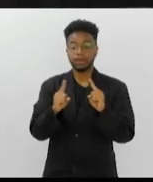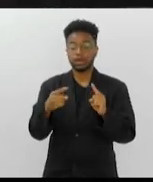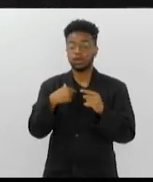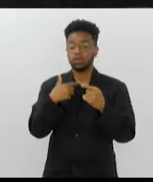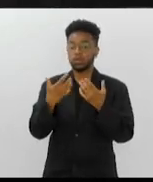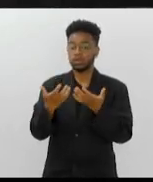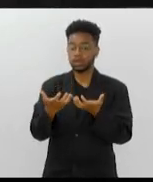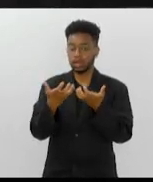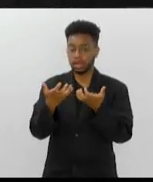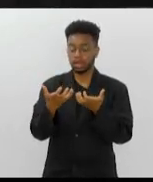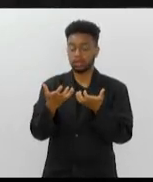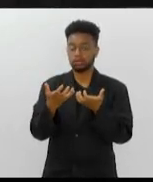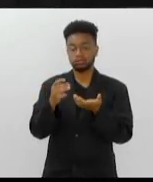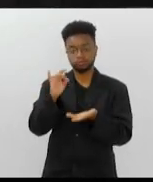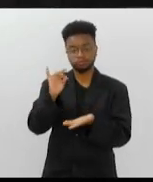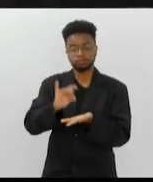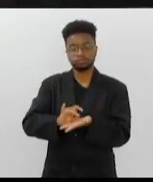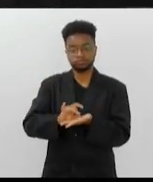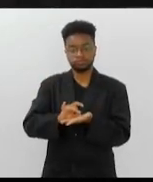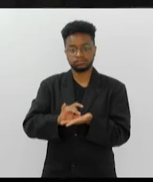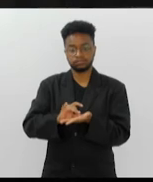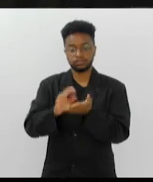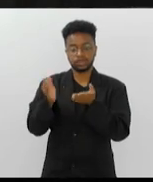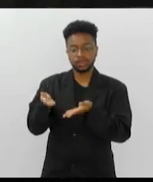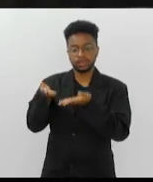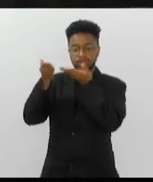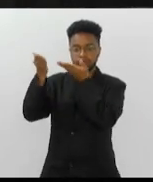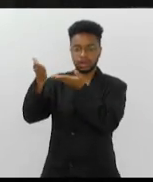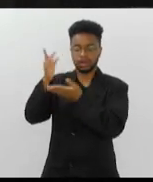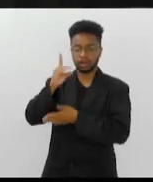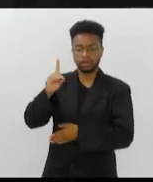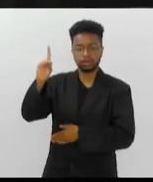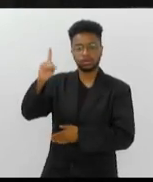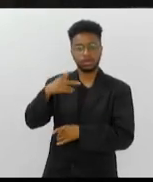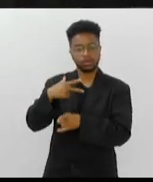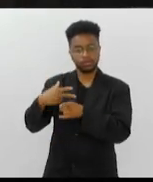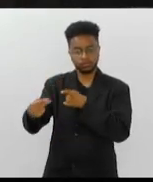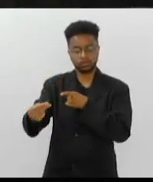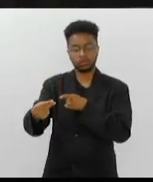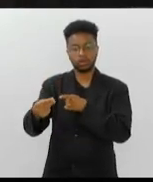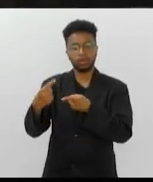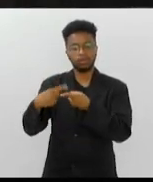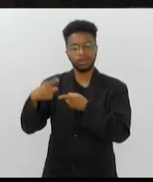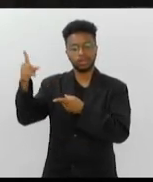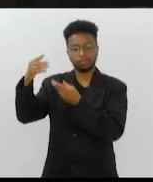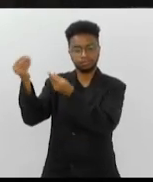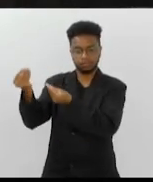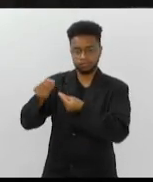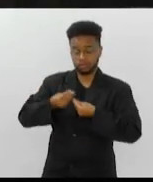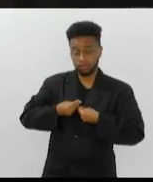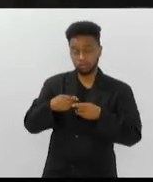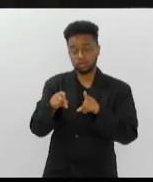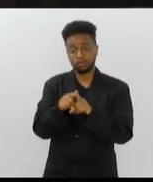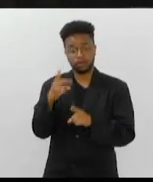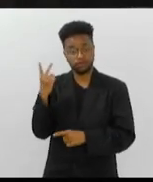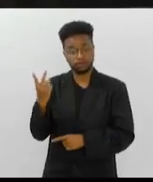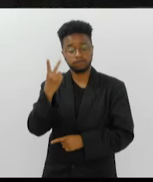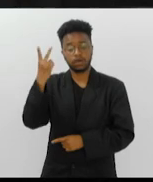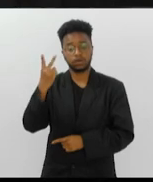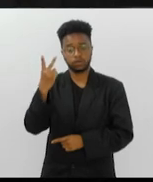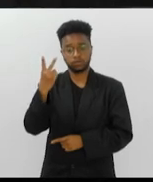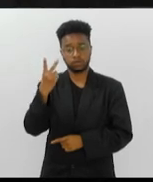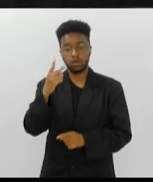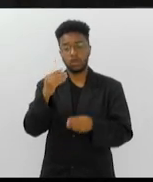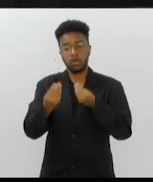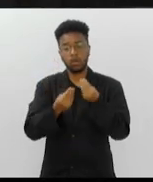dedicar efetivamente ao Altíssimo, a vitória que nos deu, que é um reconhecimento divino daquilo que a